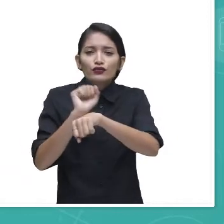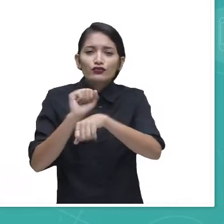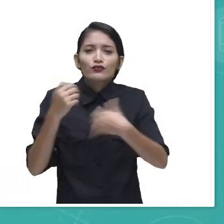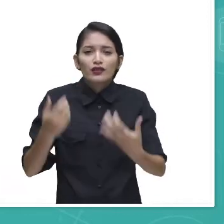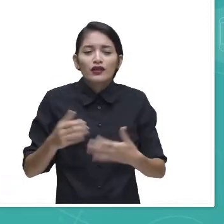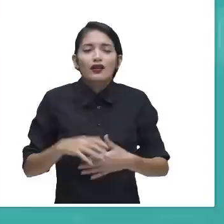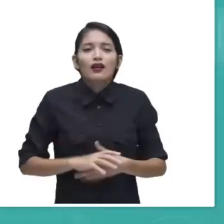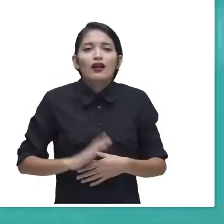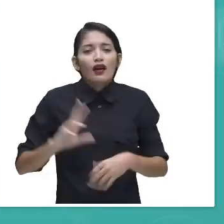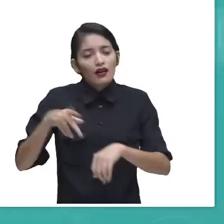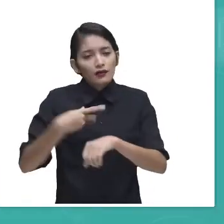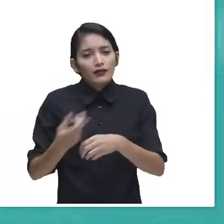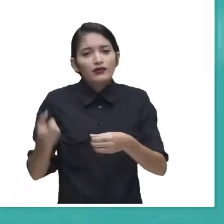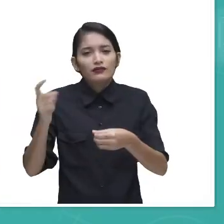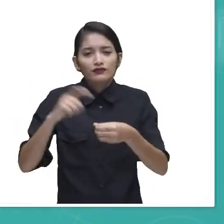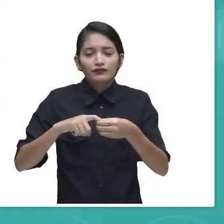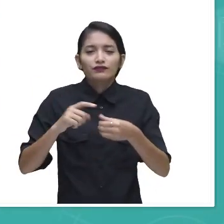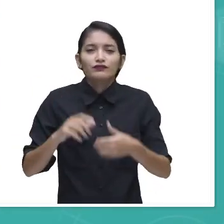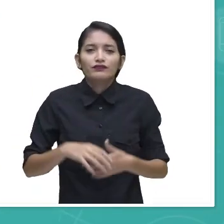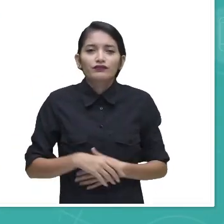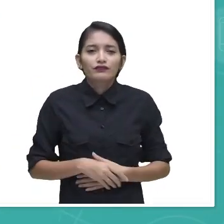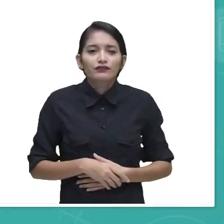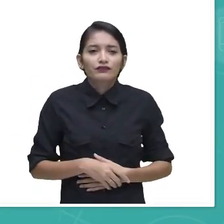fazerem. Daqui a pouco eu retorno com vocês.